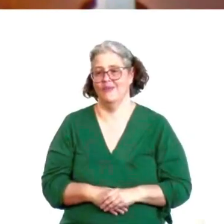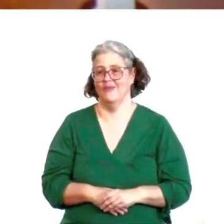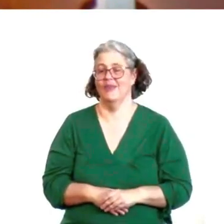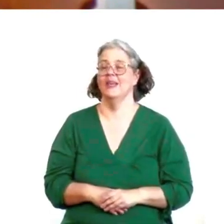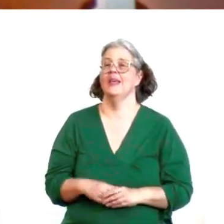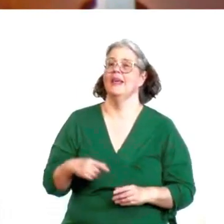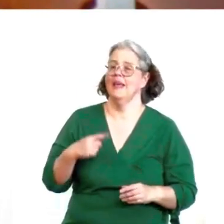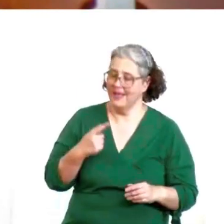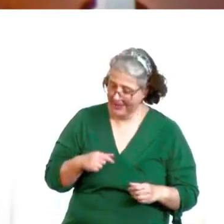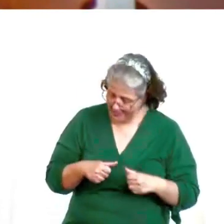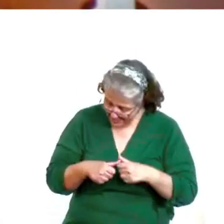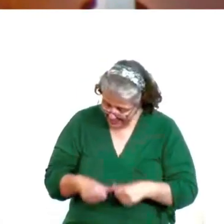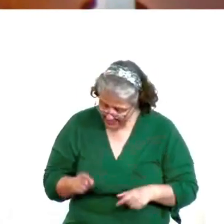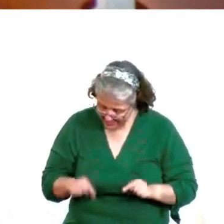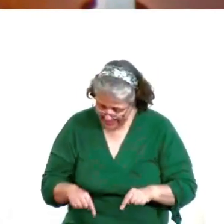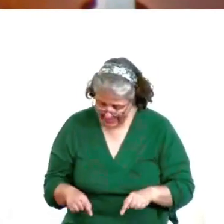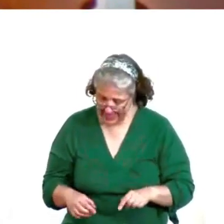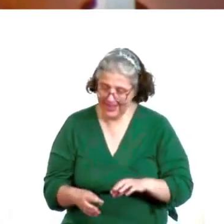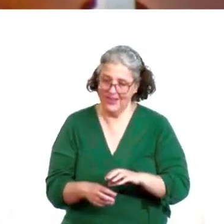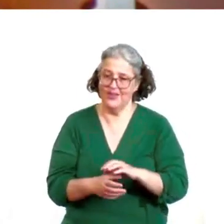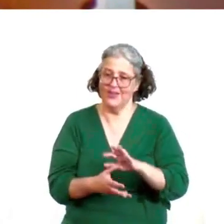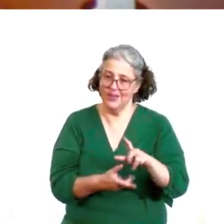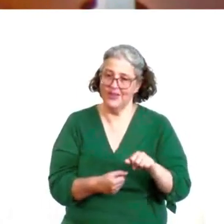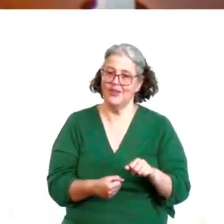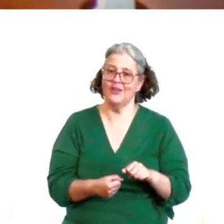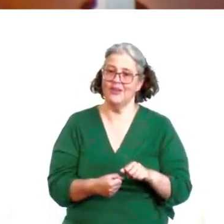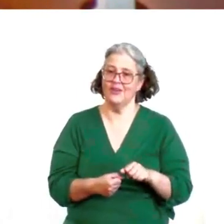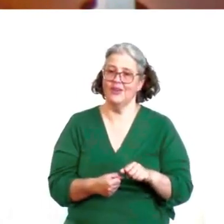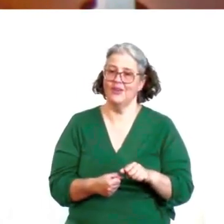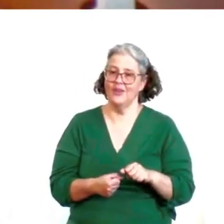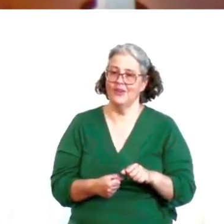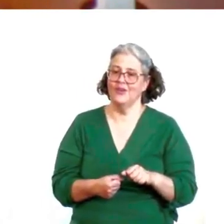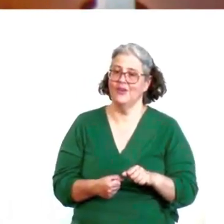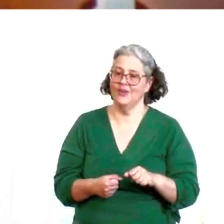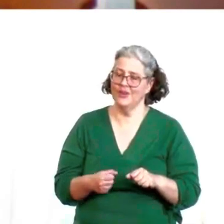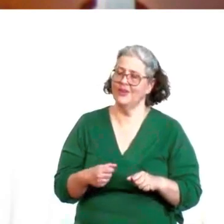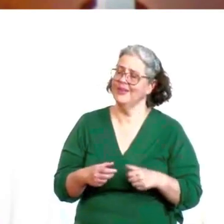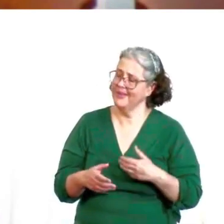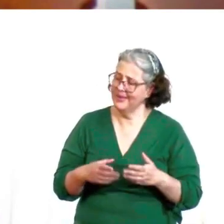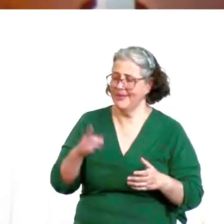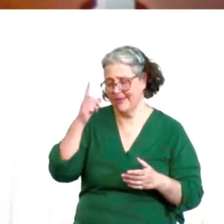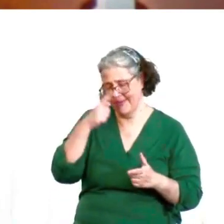permanecermos aqui neste mundo, mesmo diante de tantos dissabores,